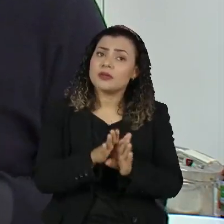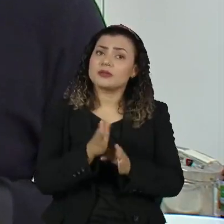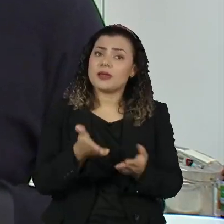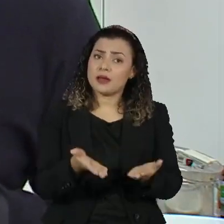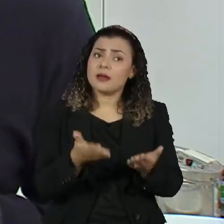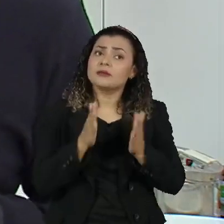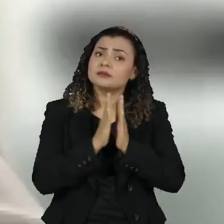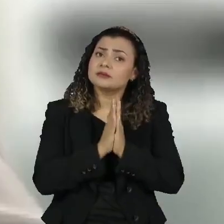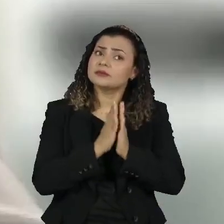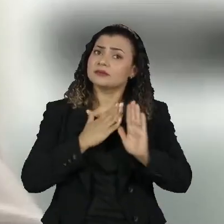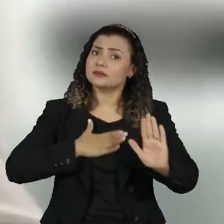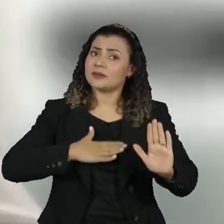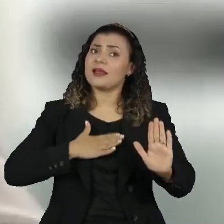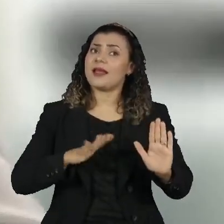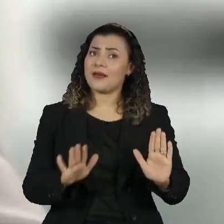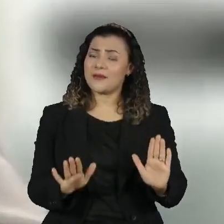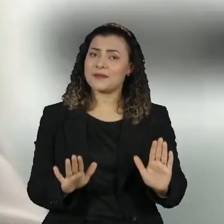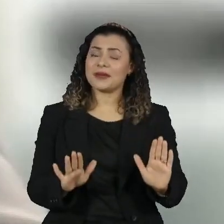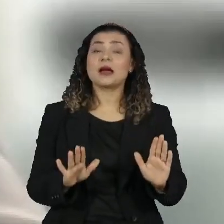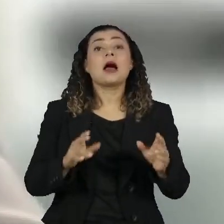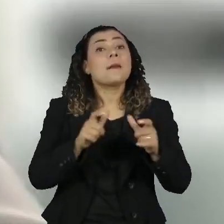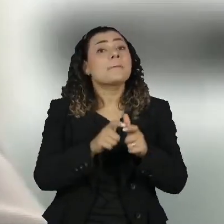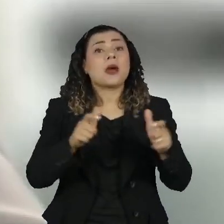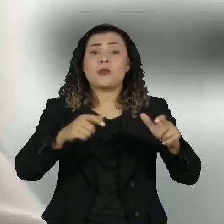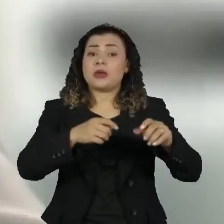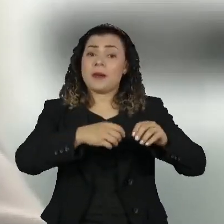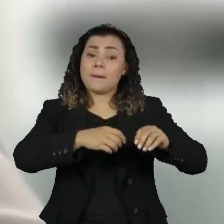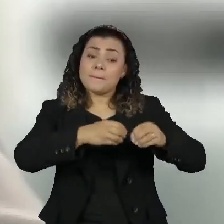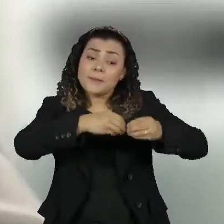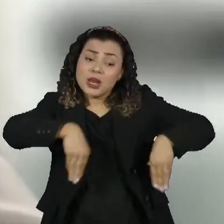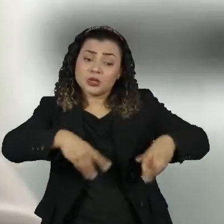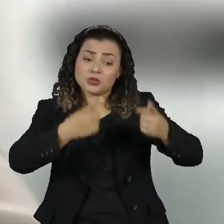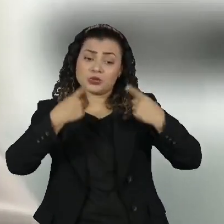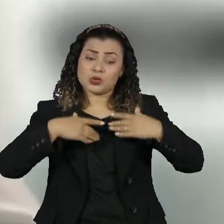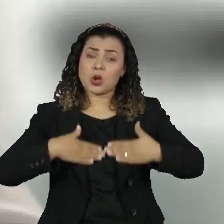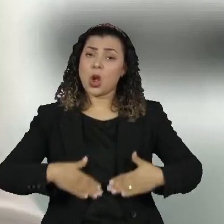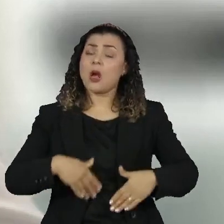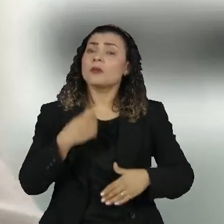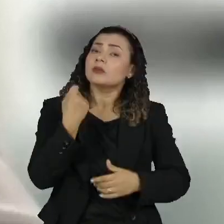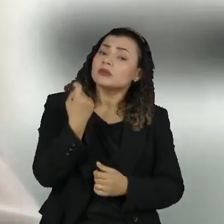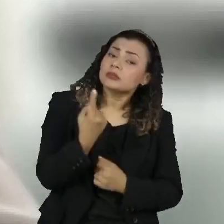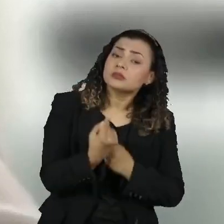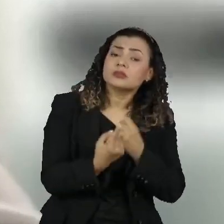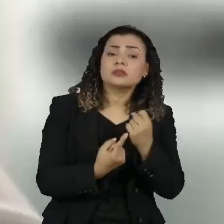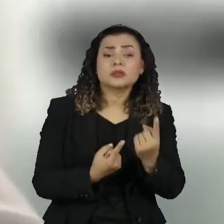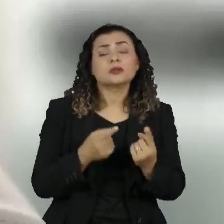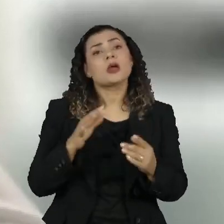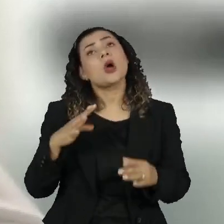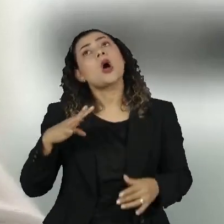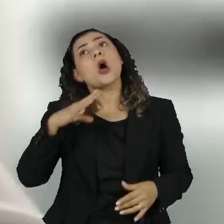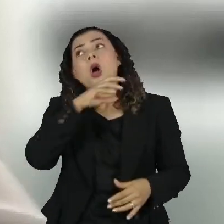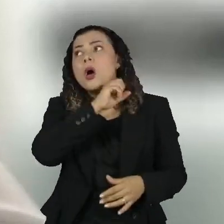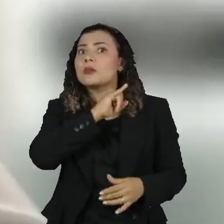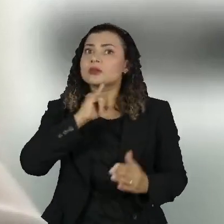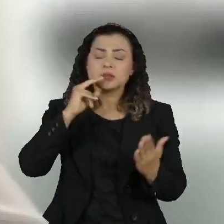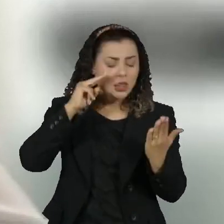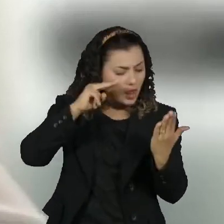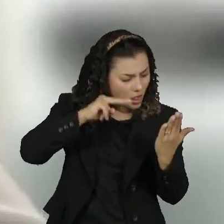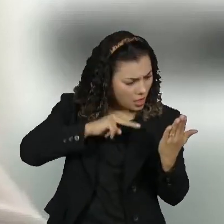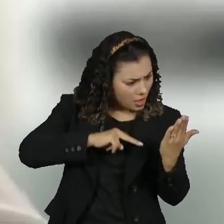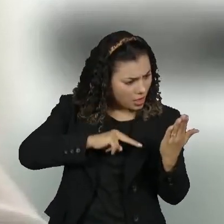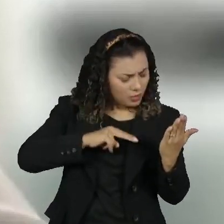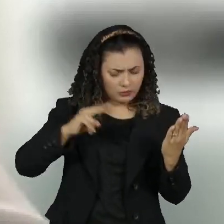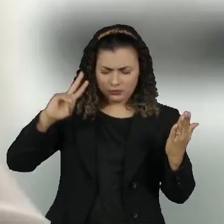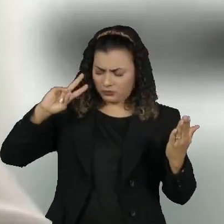é uma via de mão dupla. A maioria dos efeitos colaterais são bastante raros. É claro que se o paciente ler a bula e